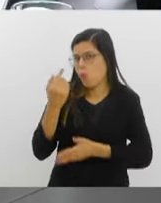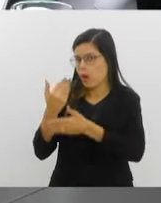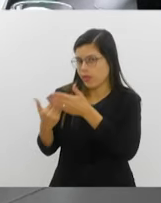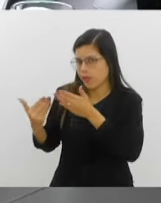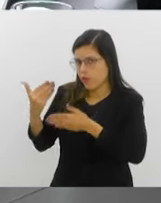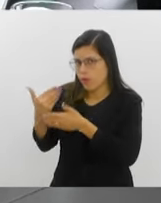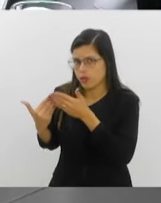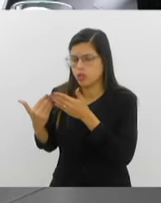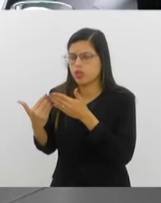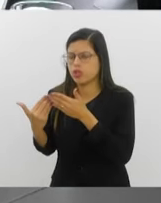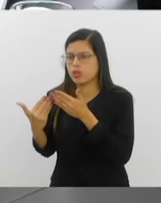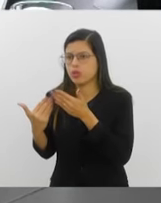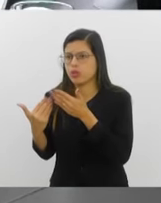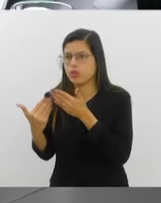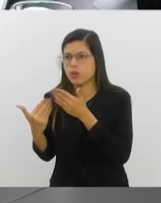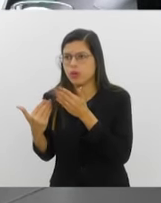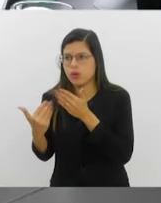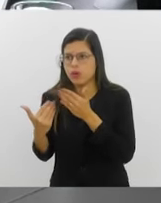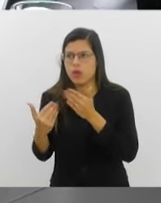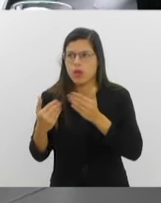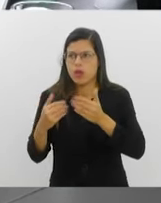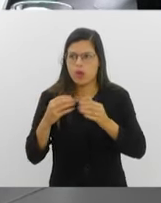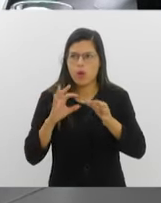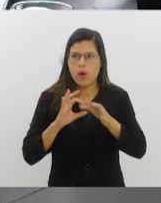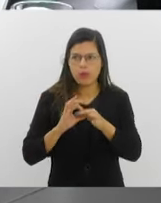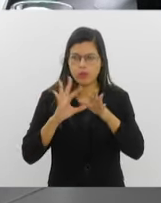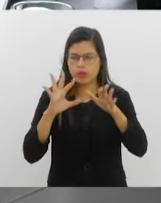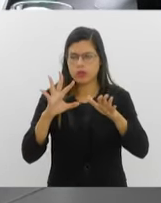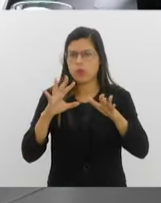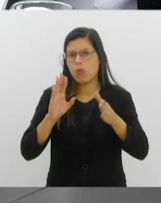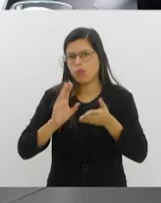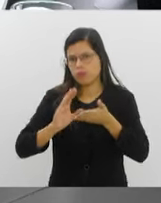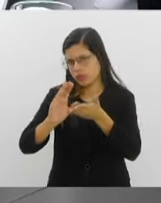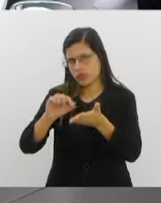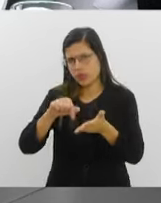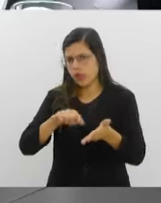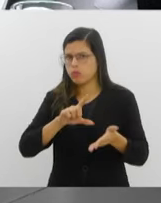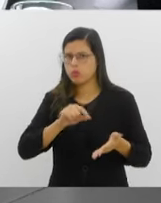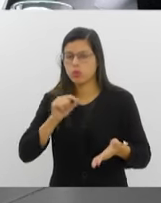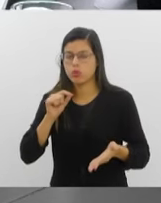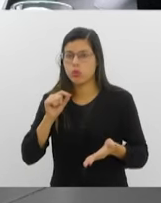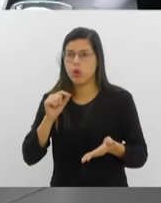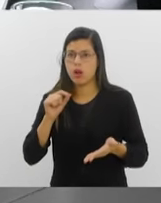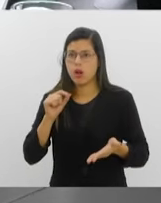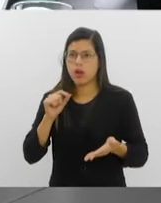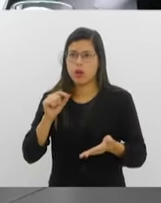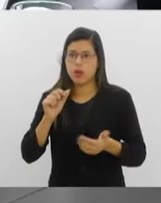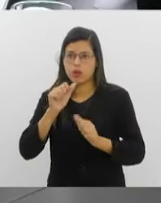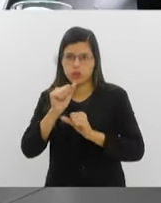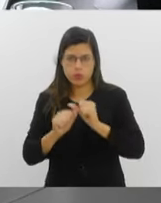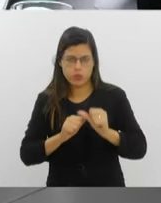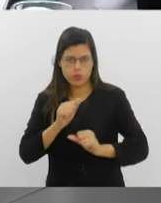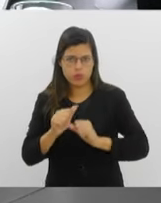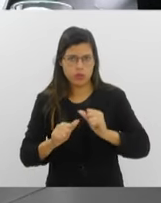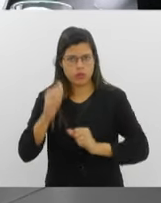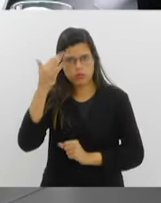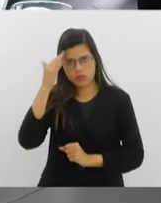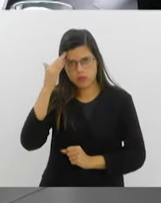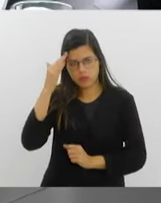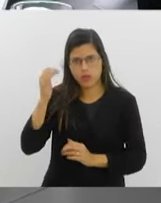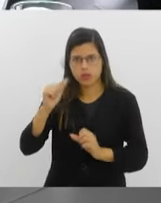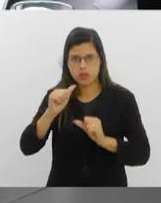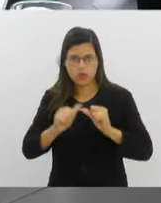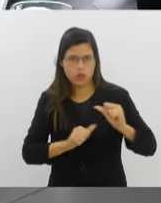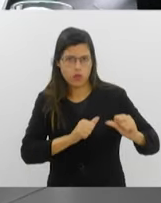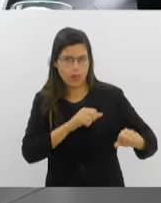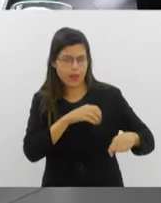jogava, transformava em autorizativo, jogava para o Conselho deliberar. Nós mudamos o entendimento que é para transformar em indicação. E